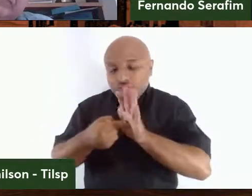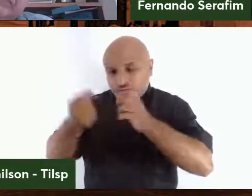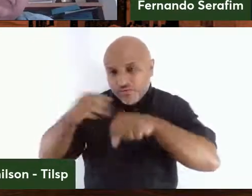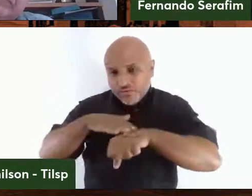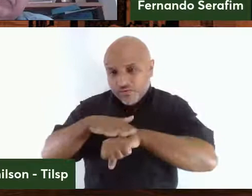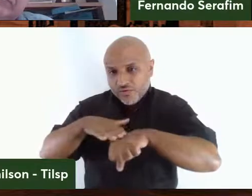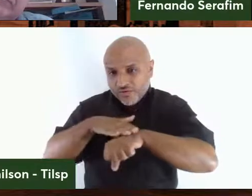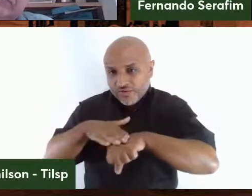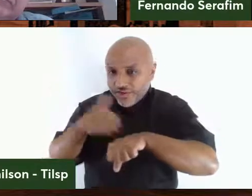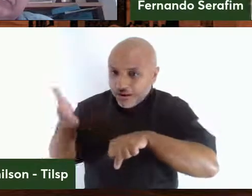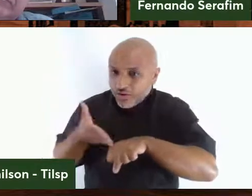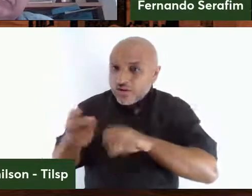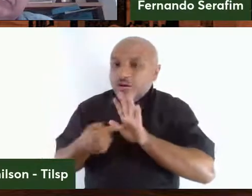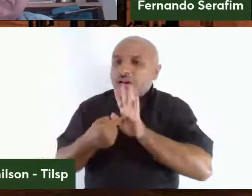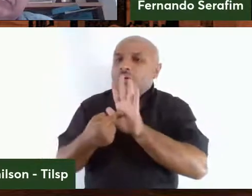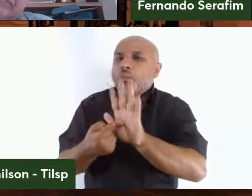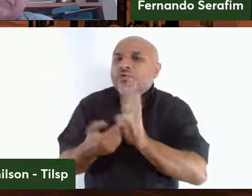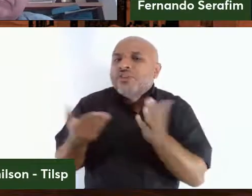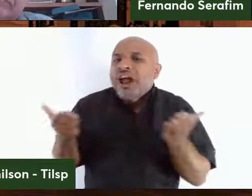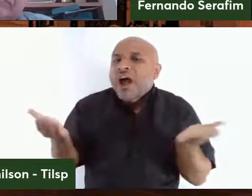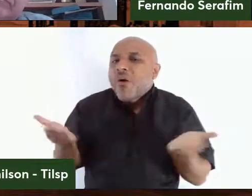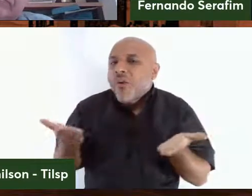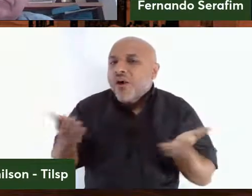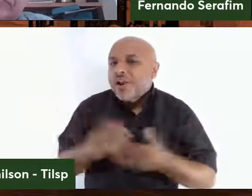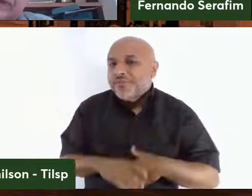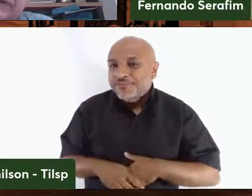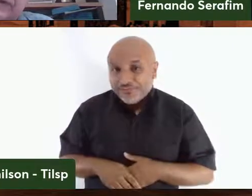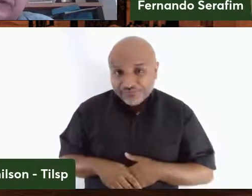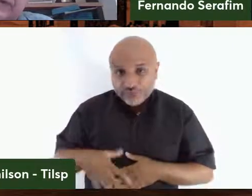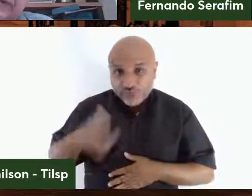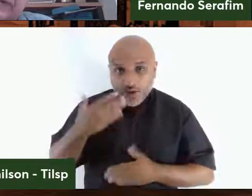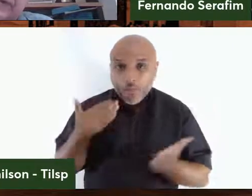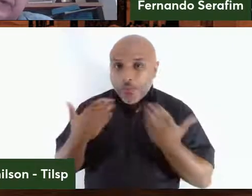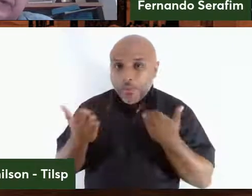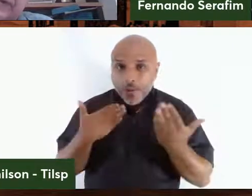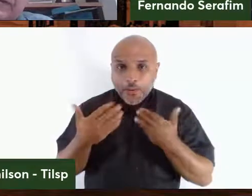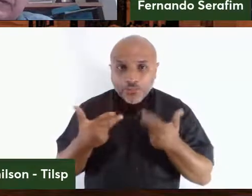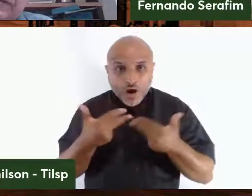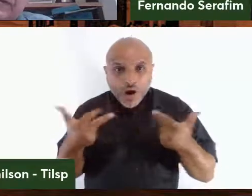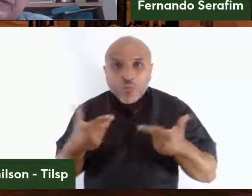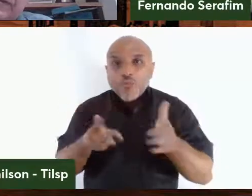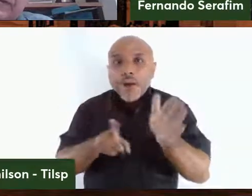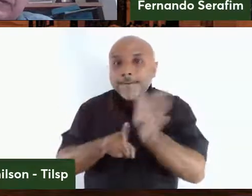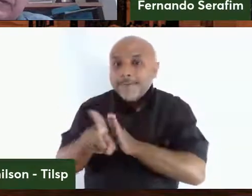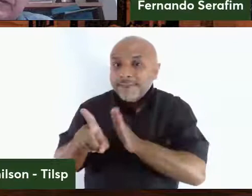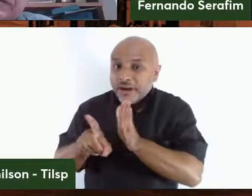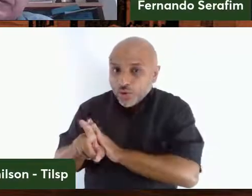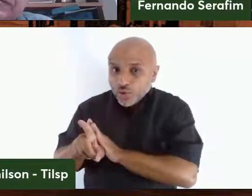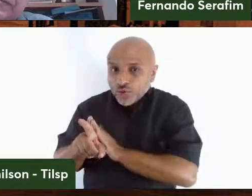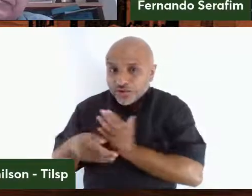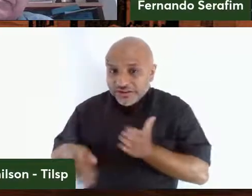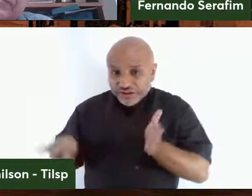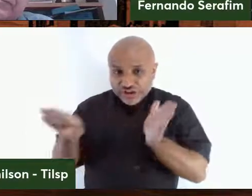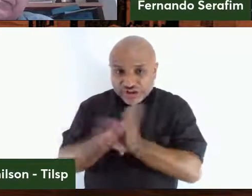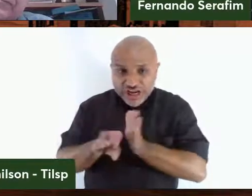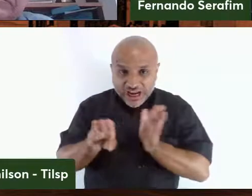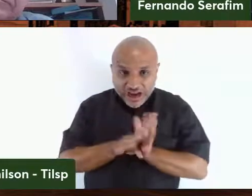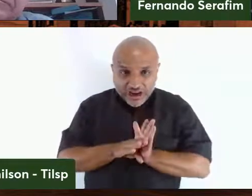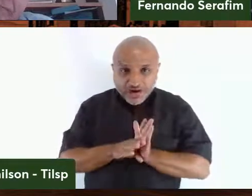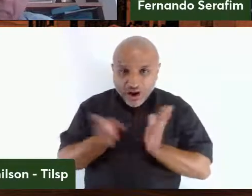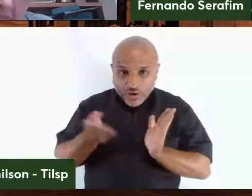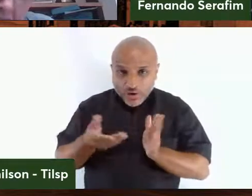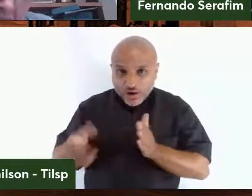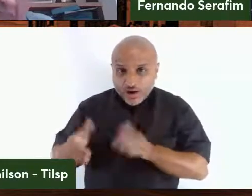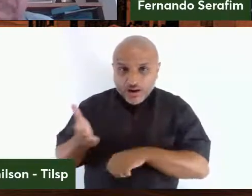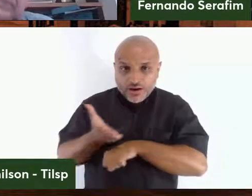trazer, porque eu queria trazer agora, né, no meio desse nosso papo, algumas perguntas que chegaram para a gente